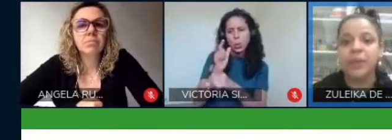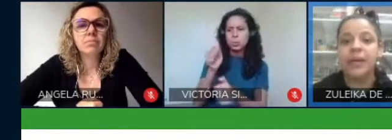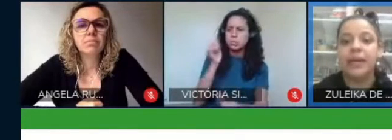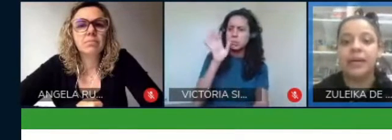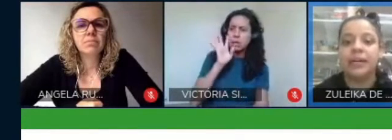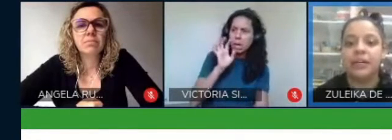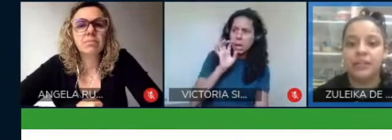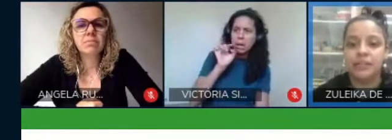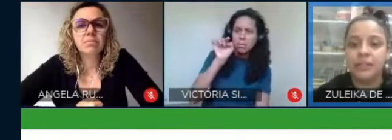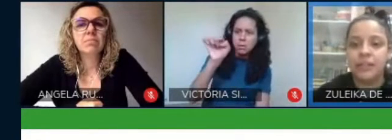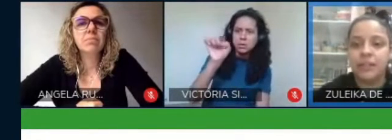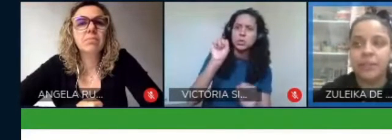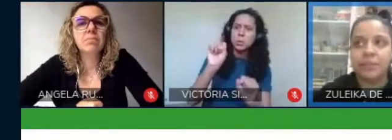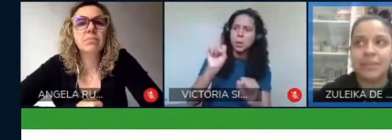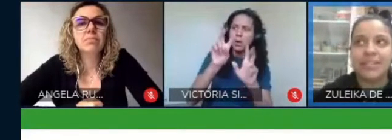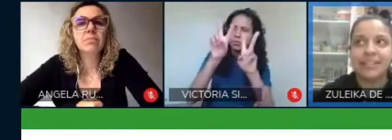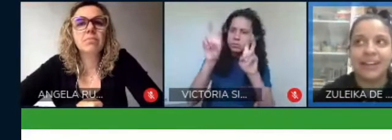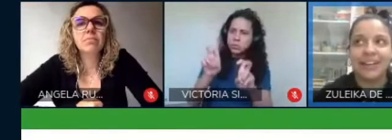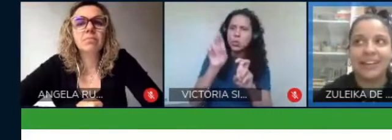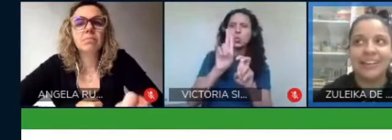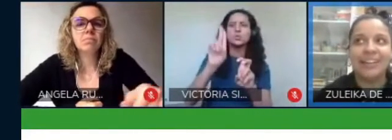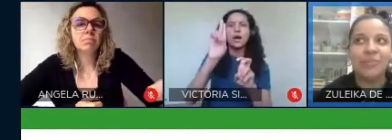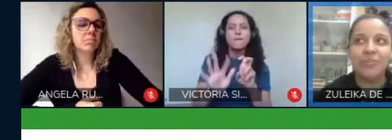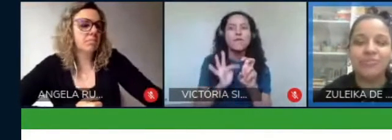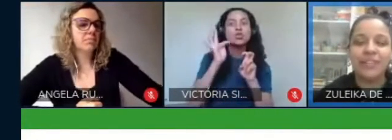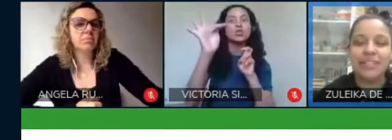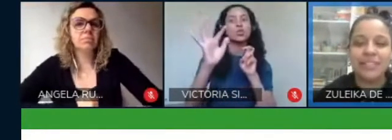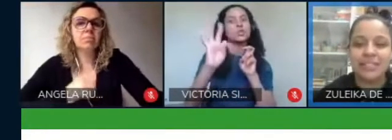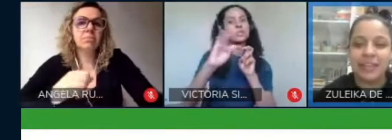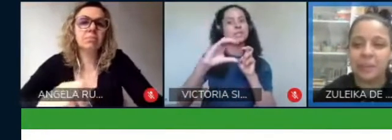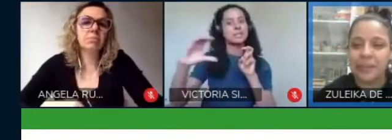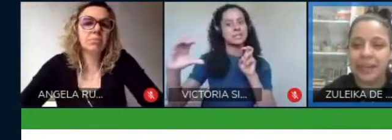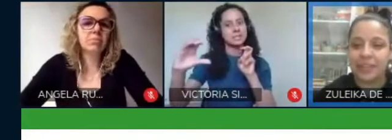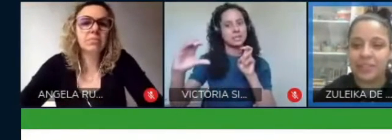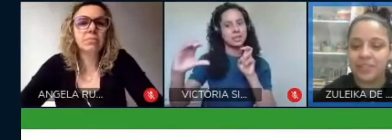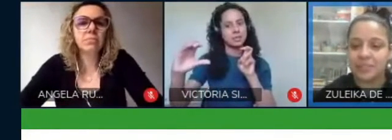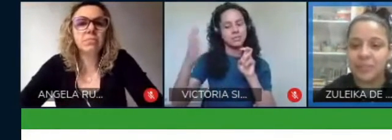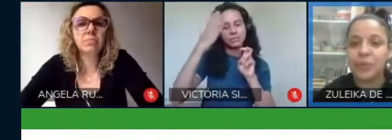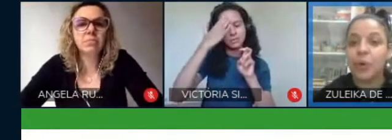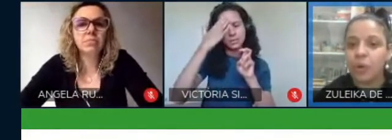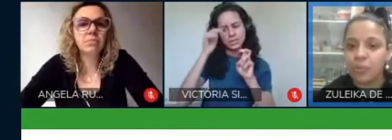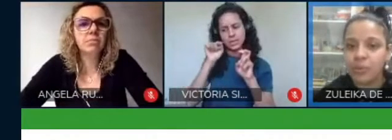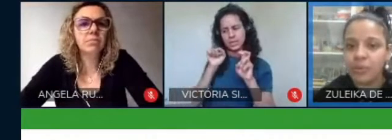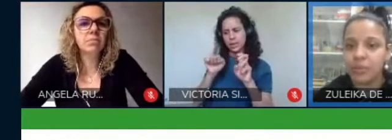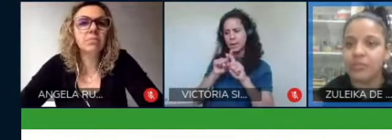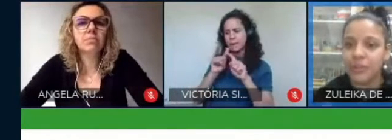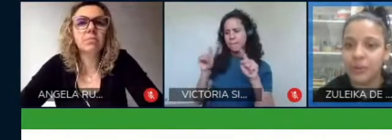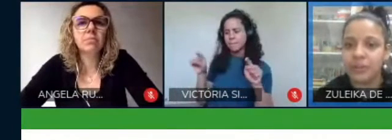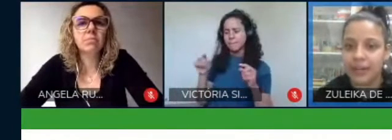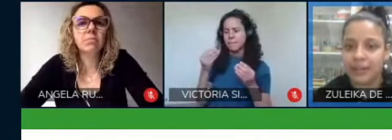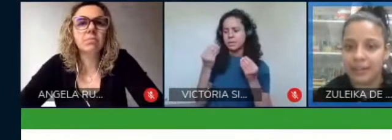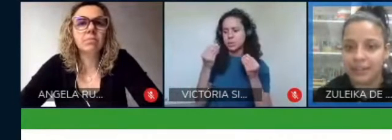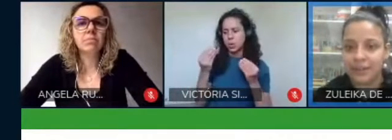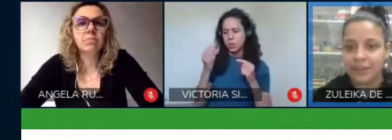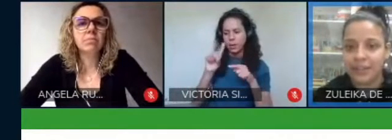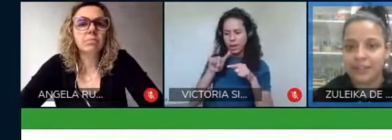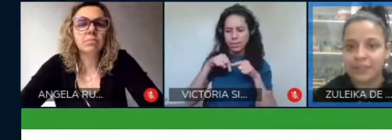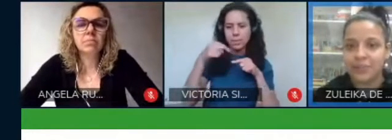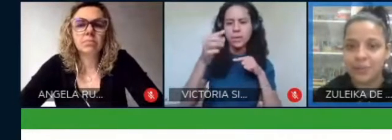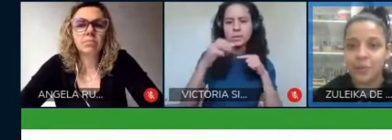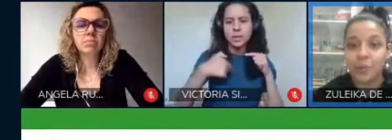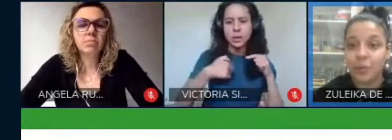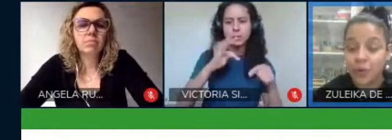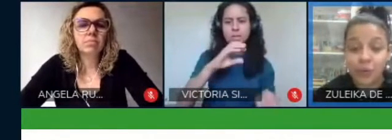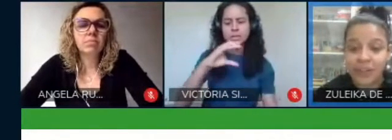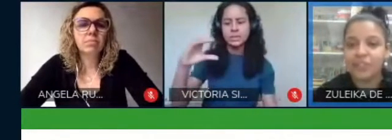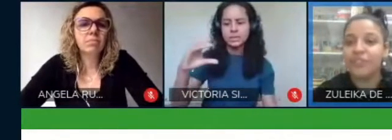TCC, por exemplo, mas ele está em algum desses 100 PDFs. Como que eu vou encontrar?